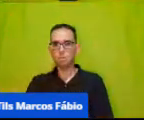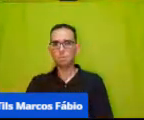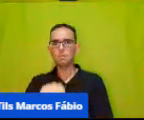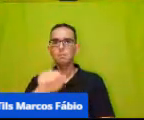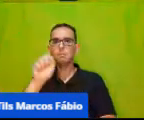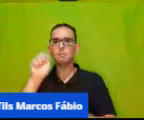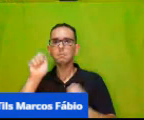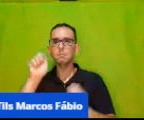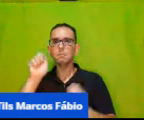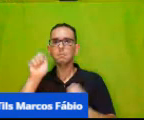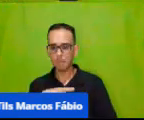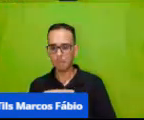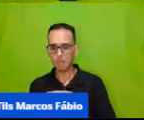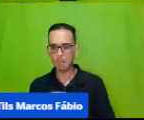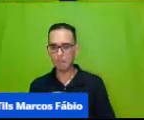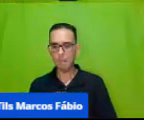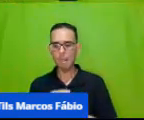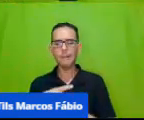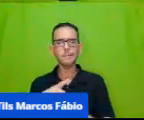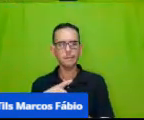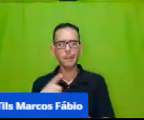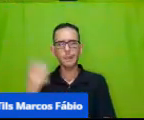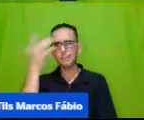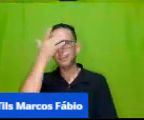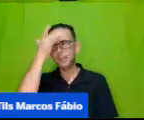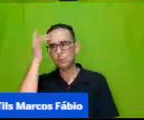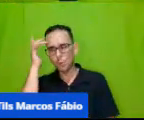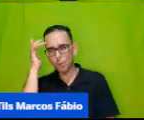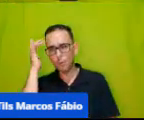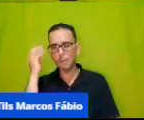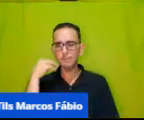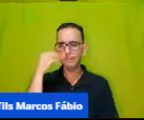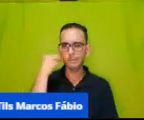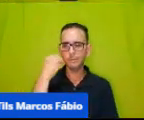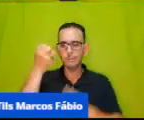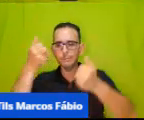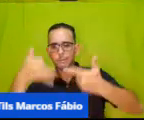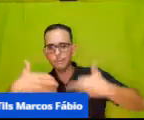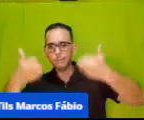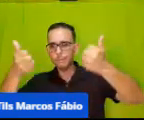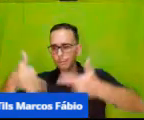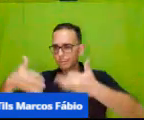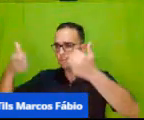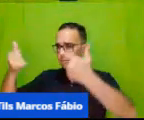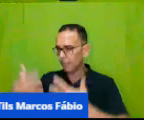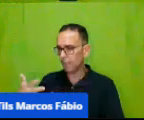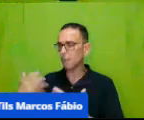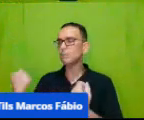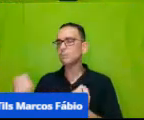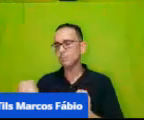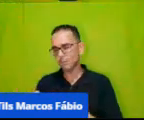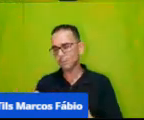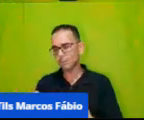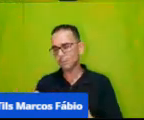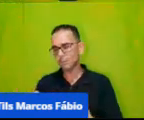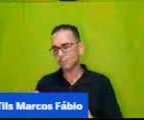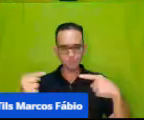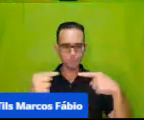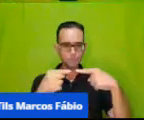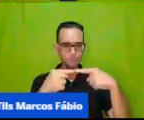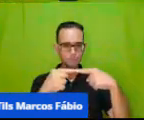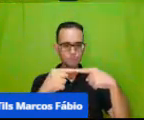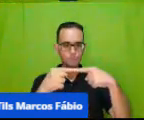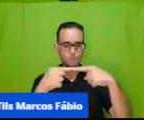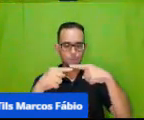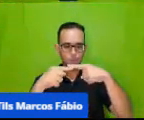questão, quem tem os 8º anos, da mediatriz, né? E tem que passar a reta perpendicular pelo ponto médio, né? Então,